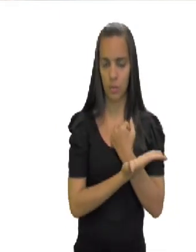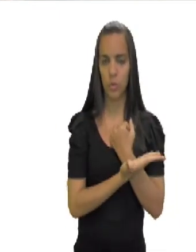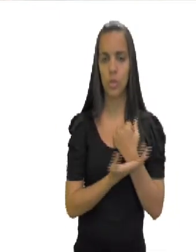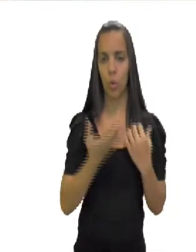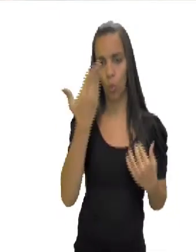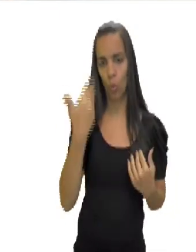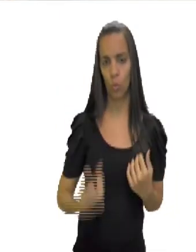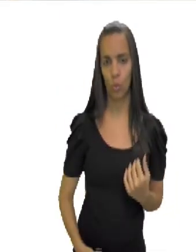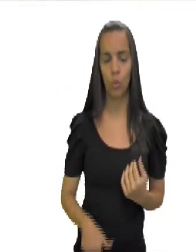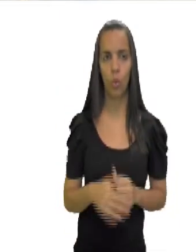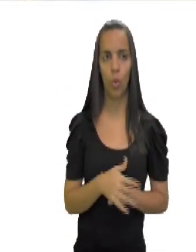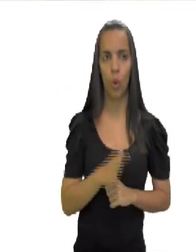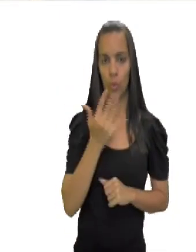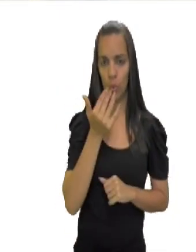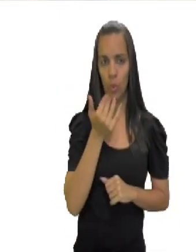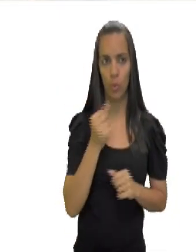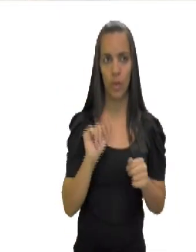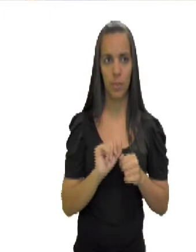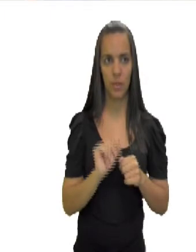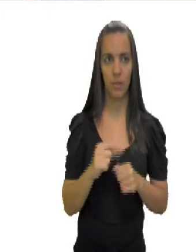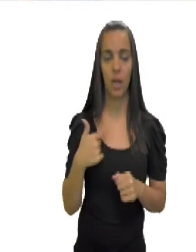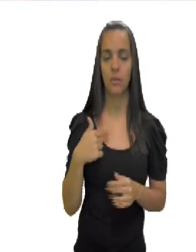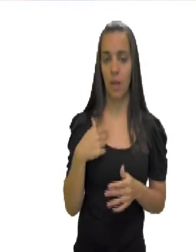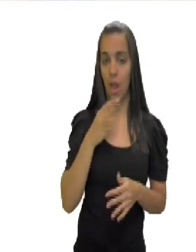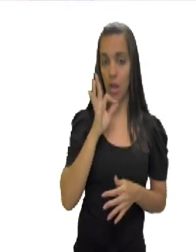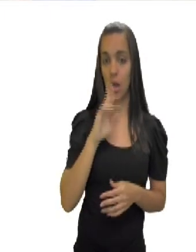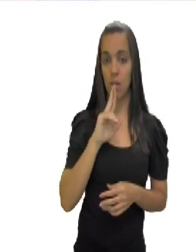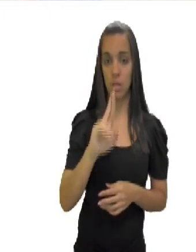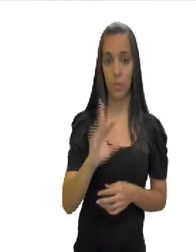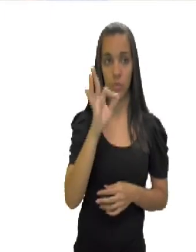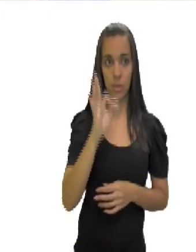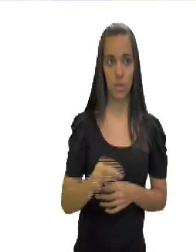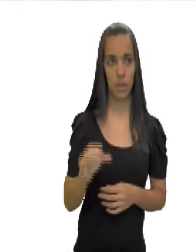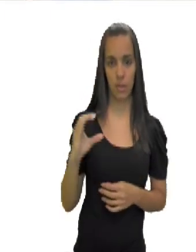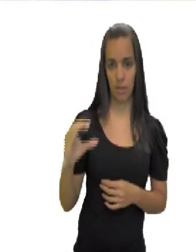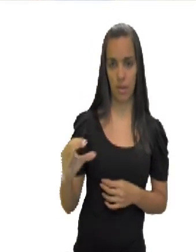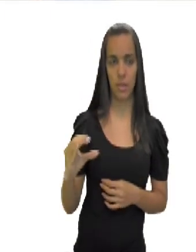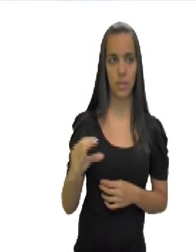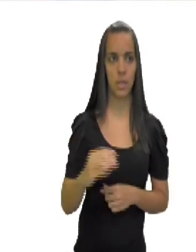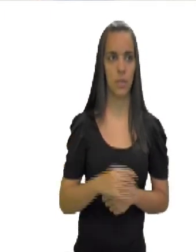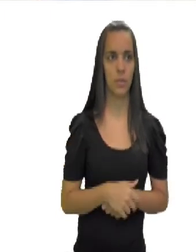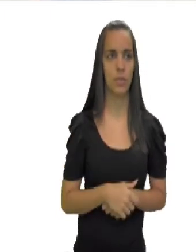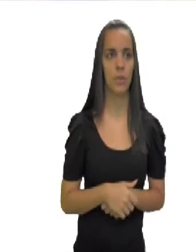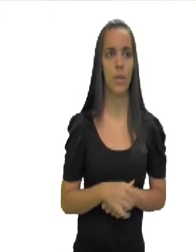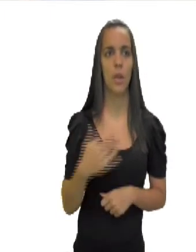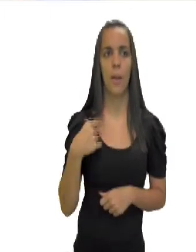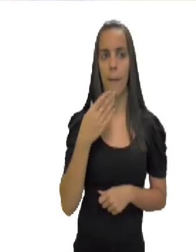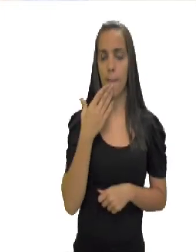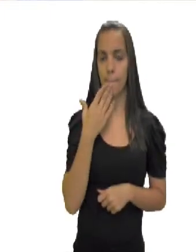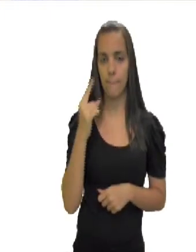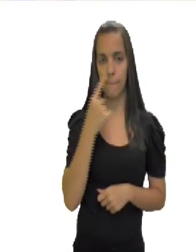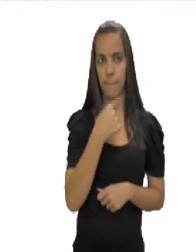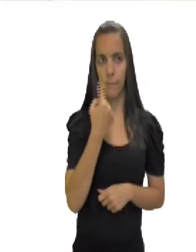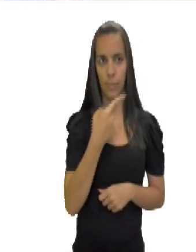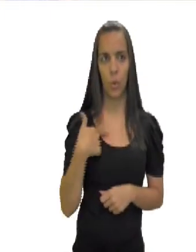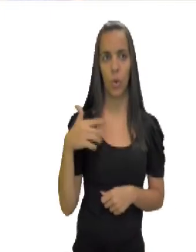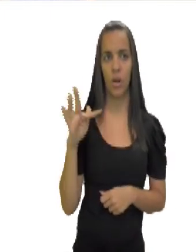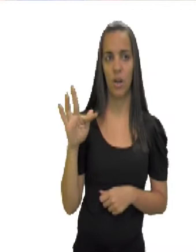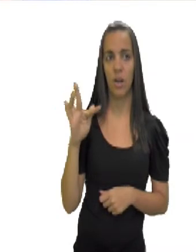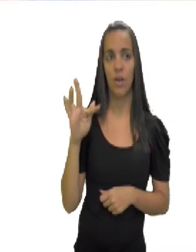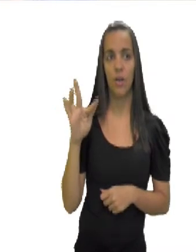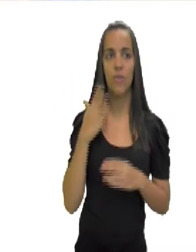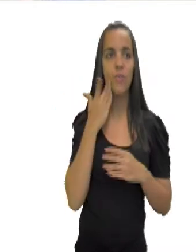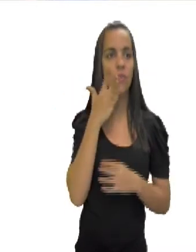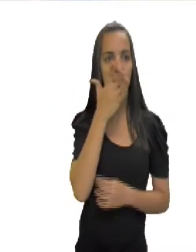passa primeiro pela boca, depois a faringe, esôfago, vai para o estômago, depois vai para o intestino